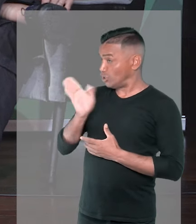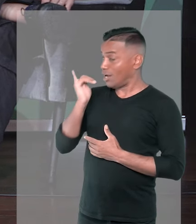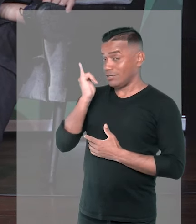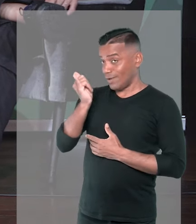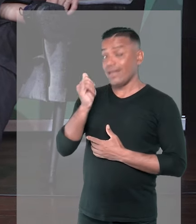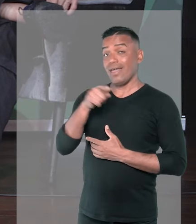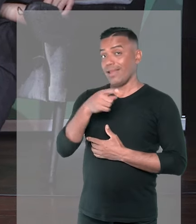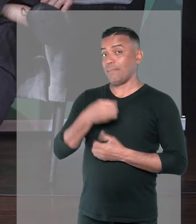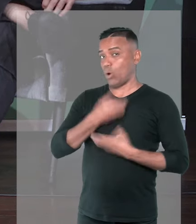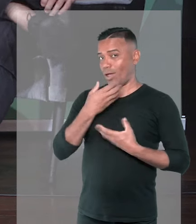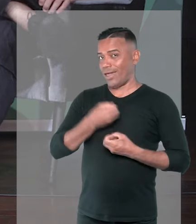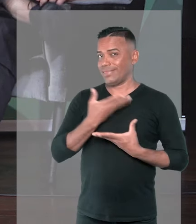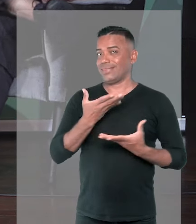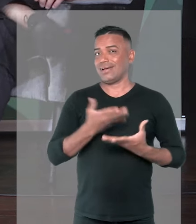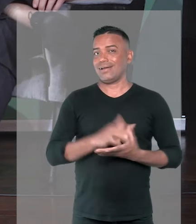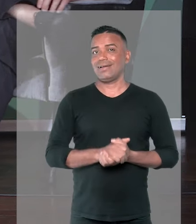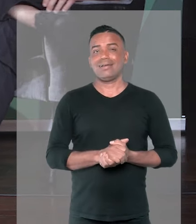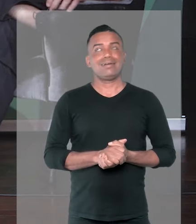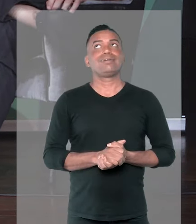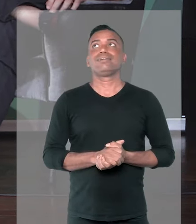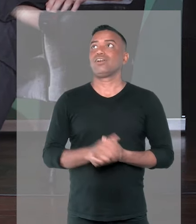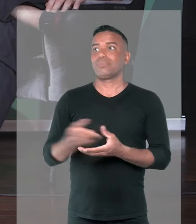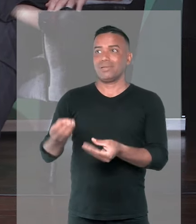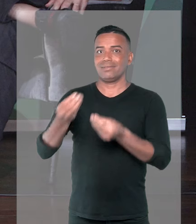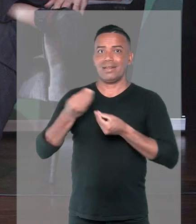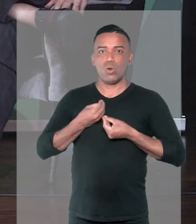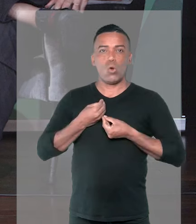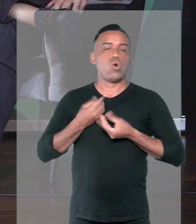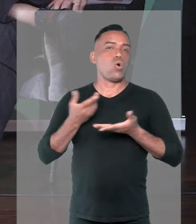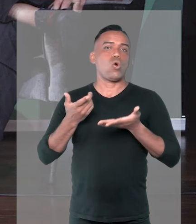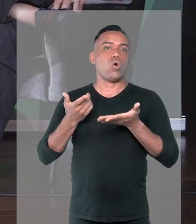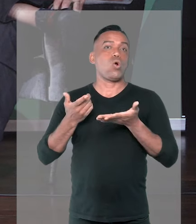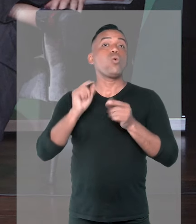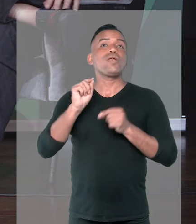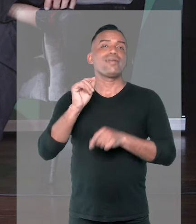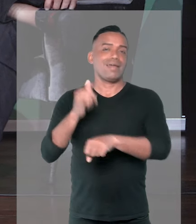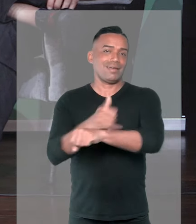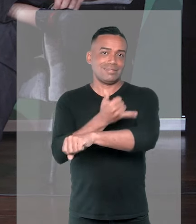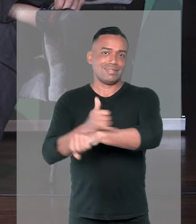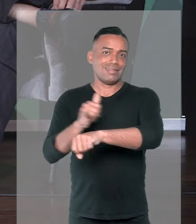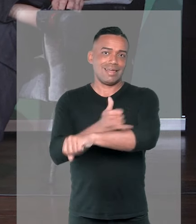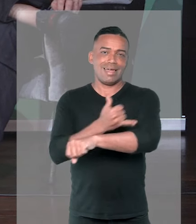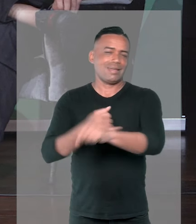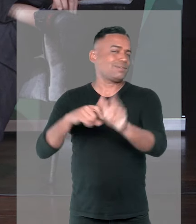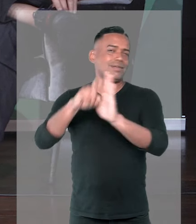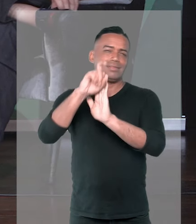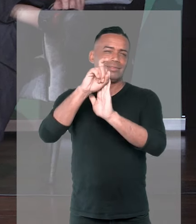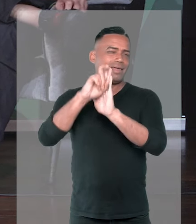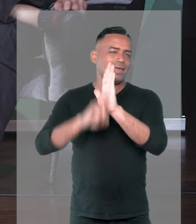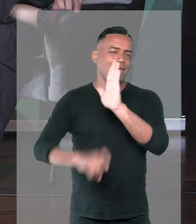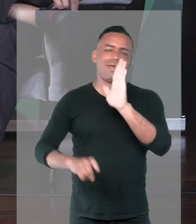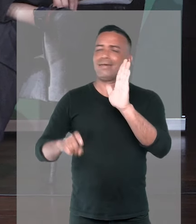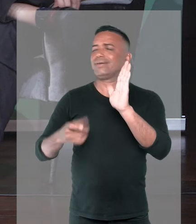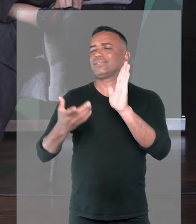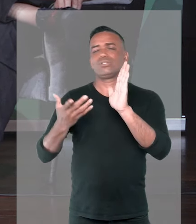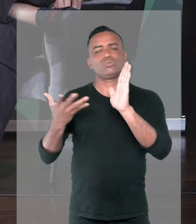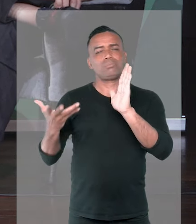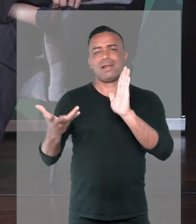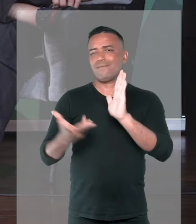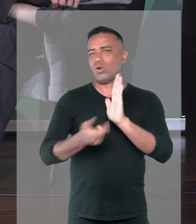vocês que ele é poeta quando ele entregou os originais do que é estratégia que para mim é um dos textos brilhantes do